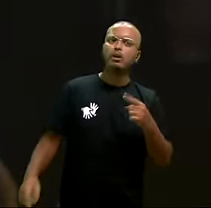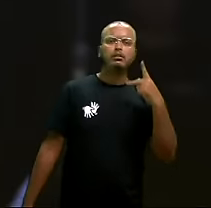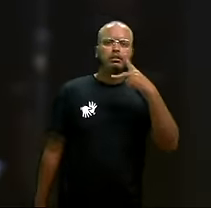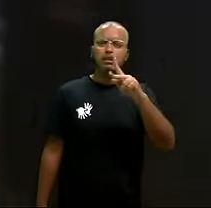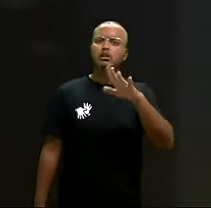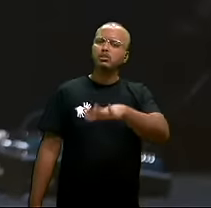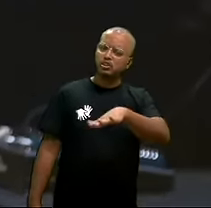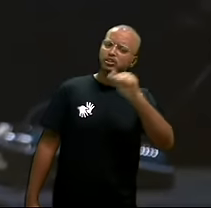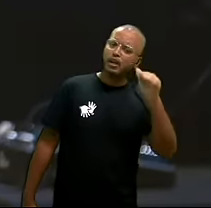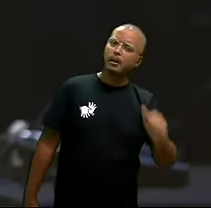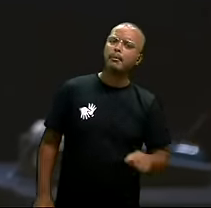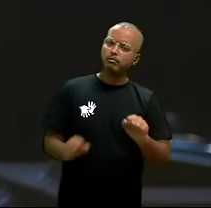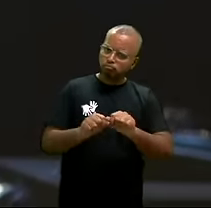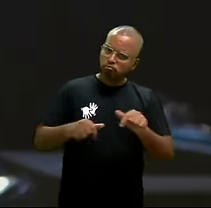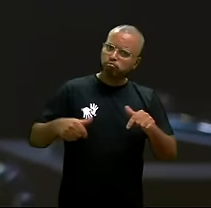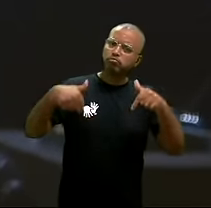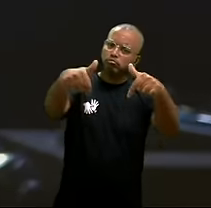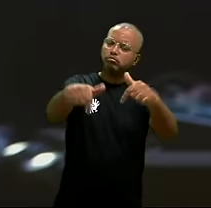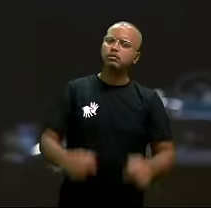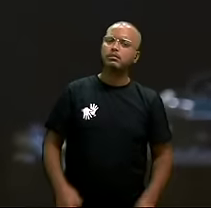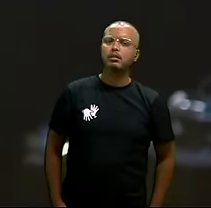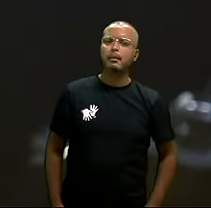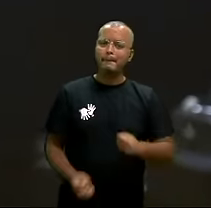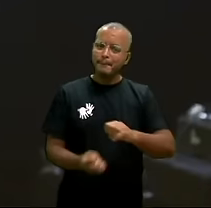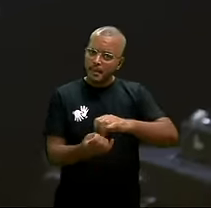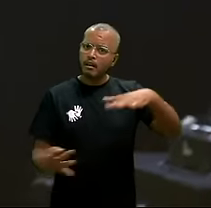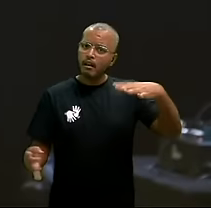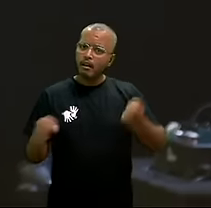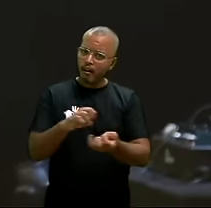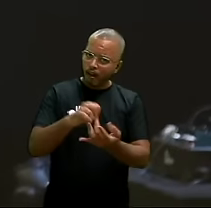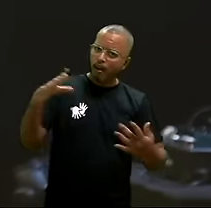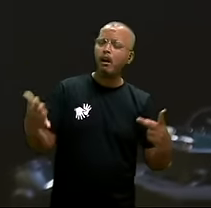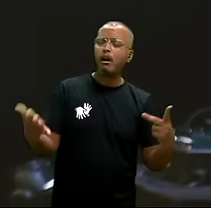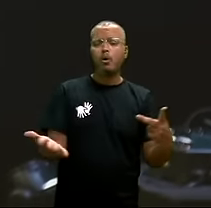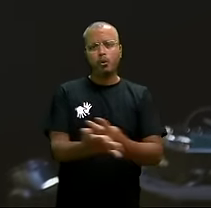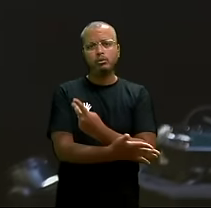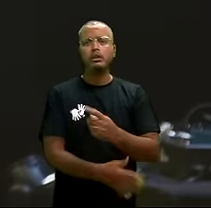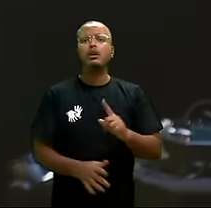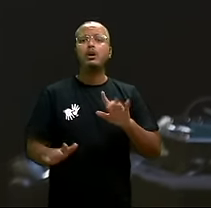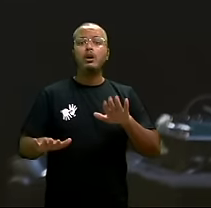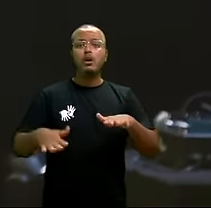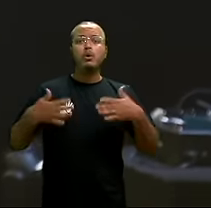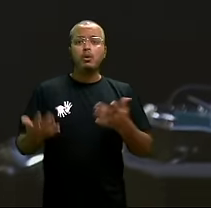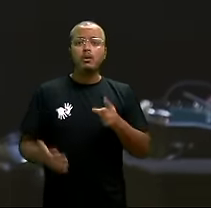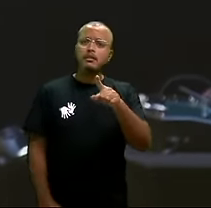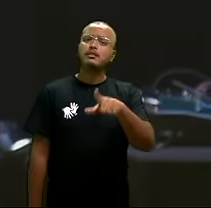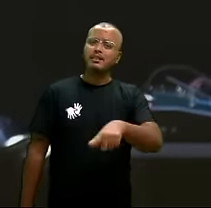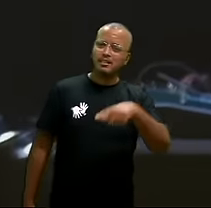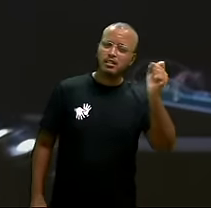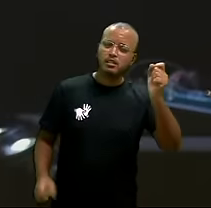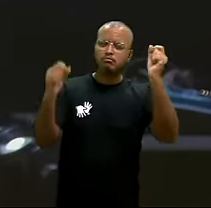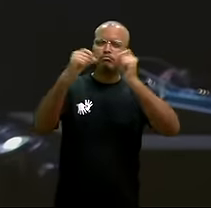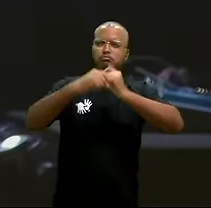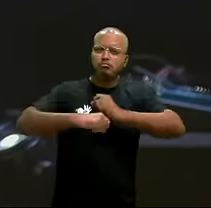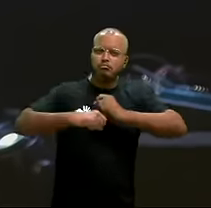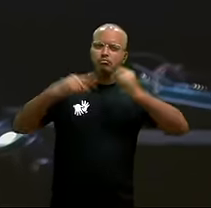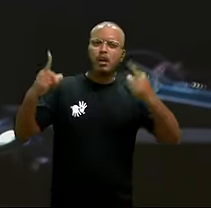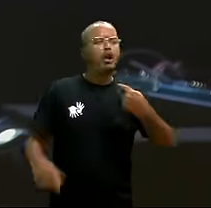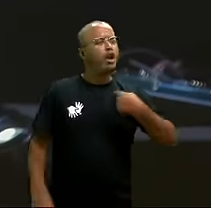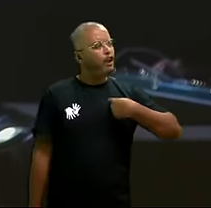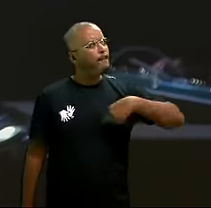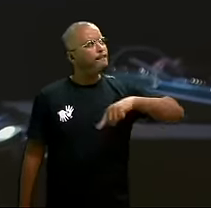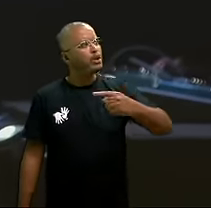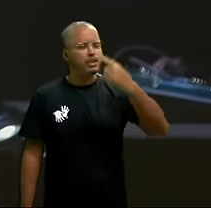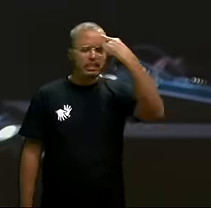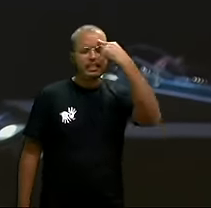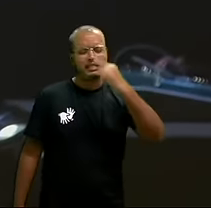cima, você sabe, as portas se abrem, milagres acontecem. Quando você decide acordar, quando você decide dizer: Deus, eu vou. Essa vai ser a